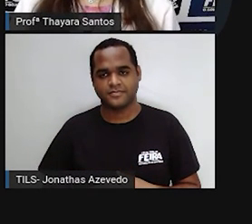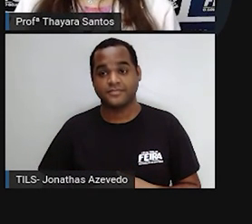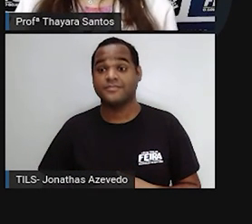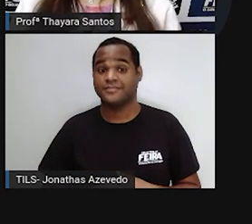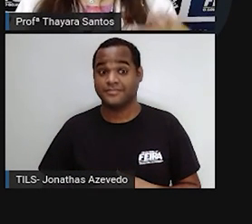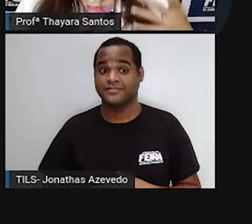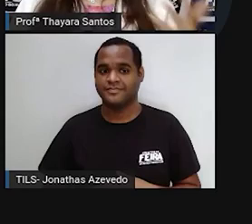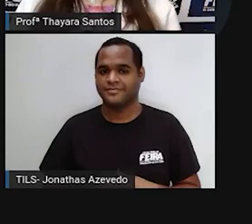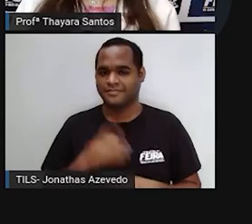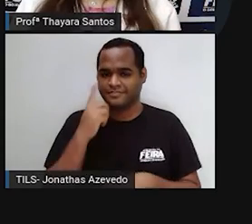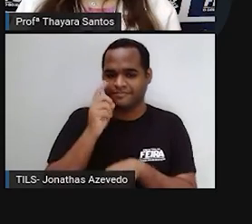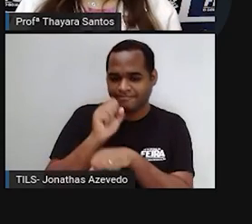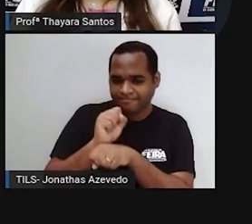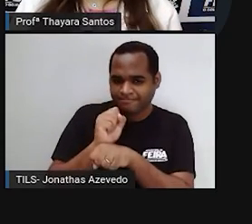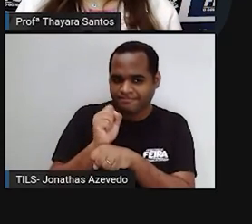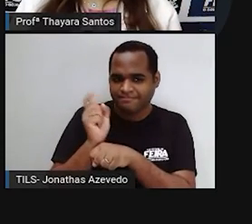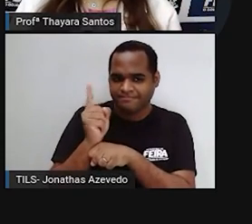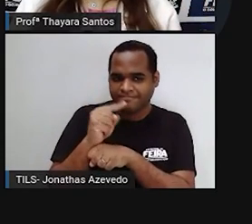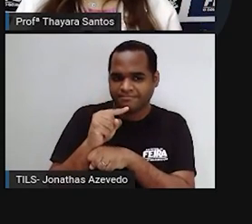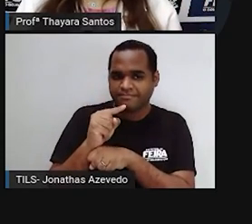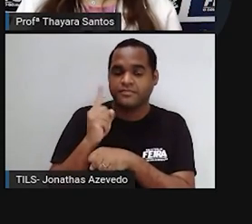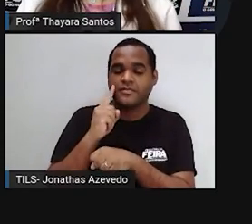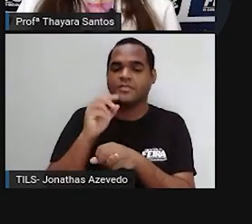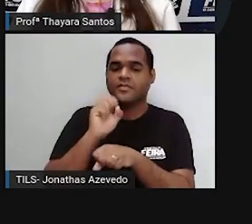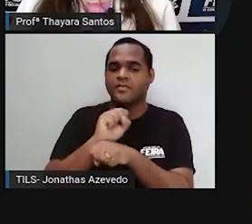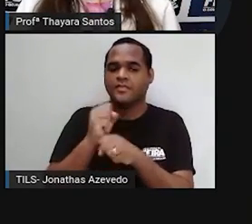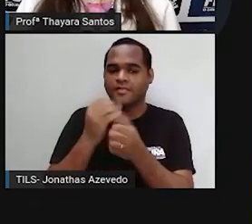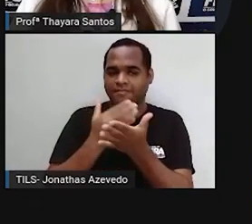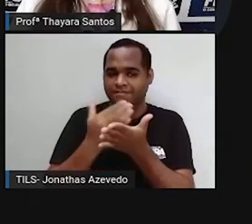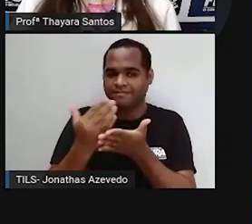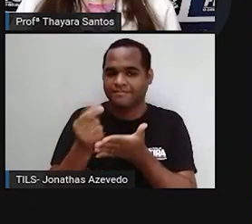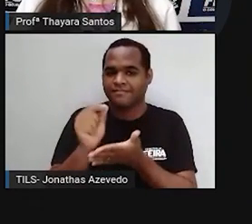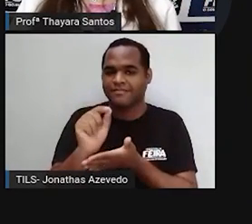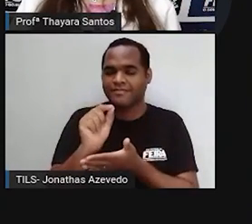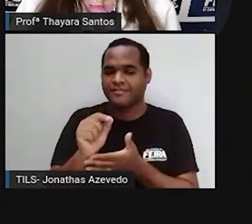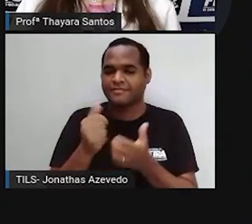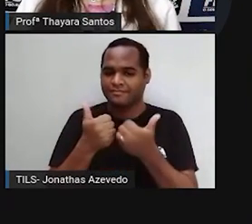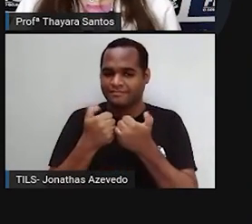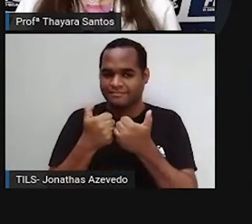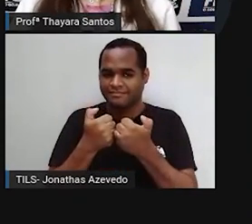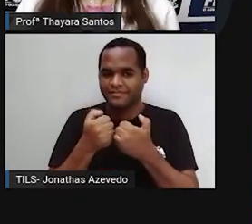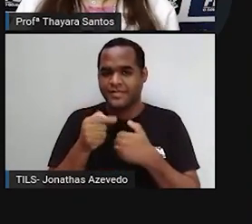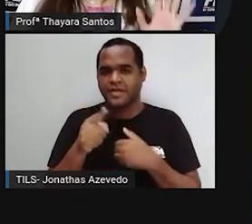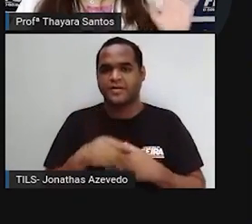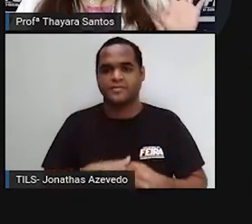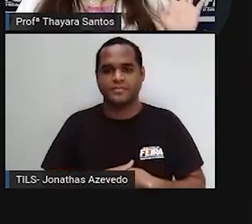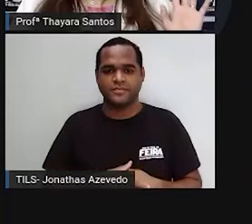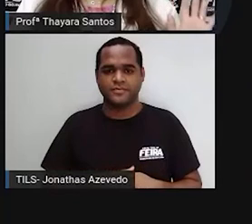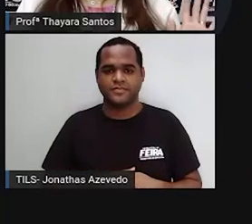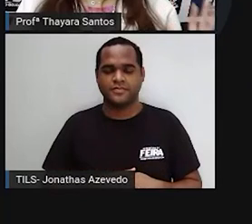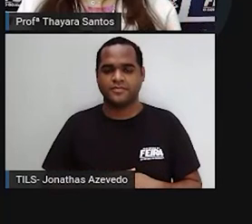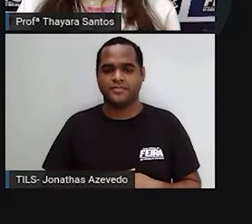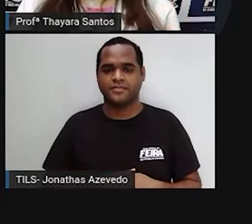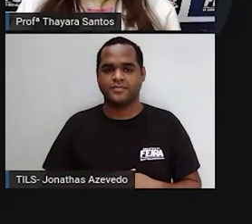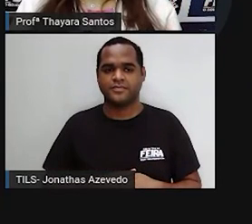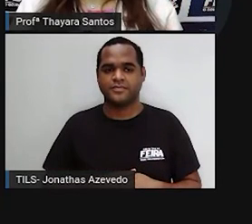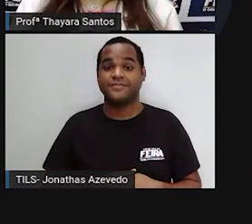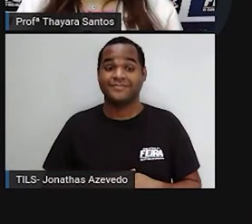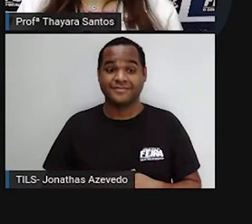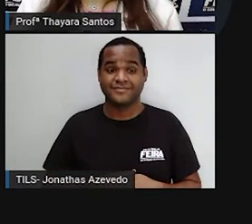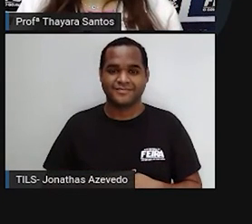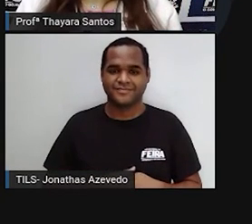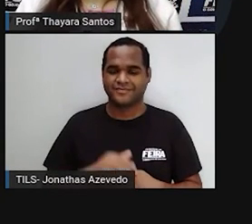E vão esperar carregar e vai aparecer isso aqui. Vamos lá. A gente está entrando na nossa nave espacial